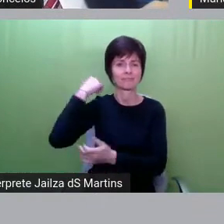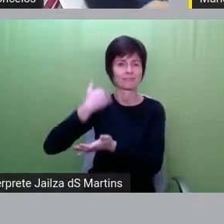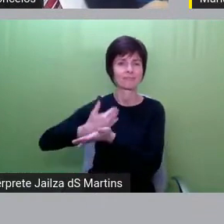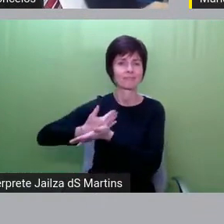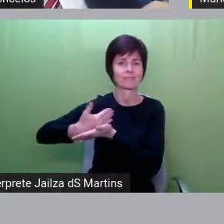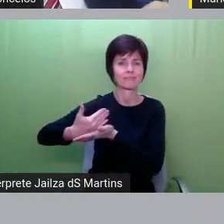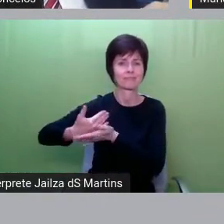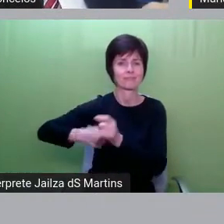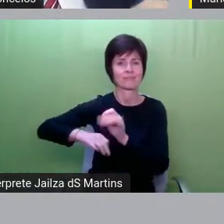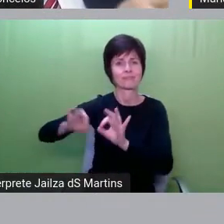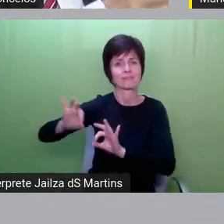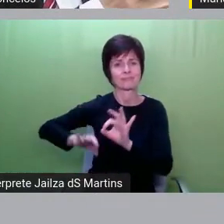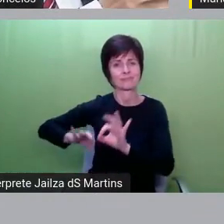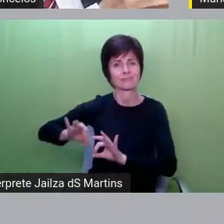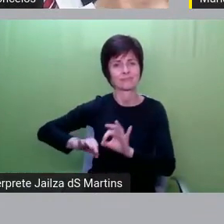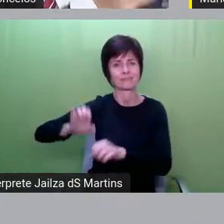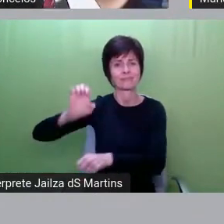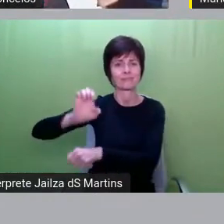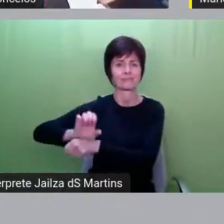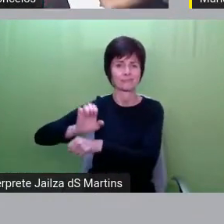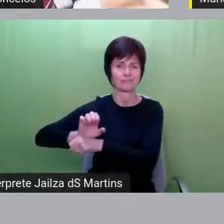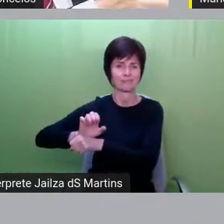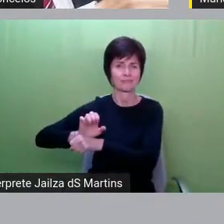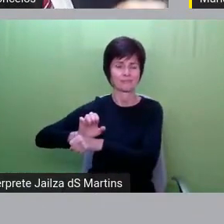da organização do Estado,